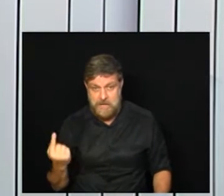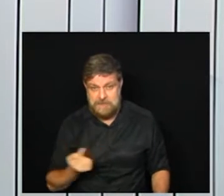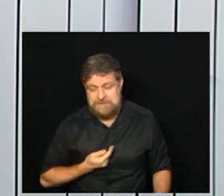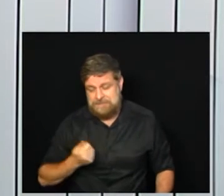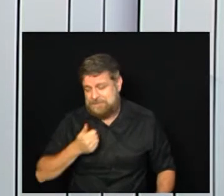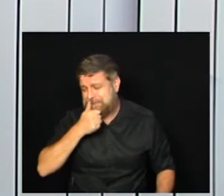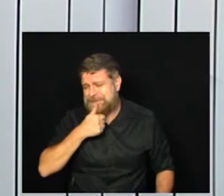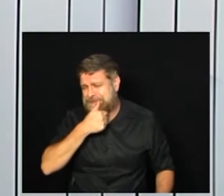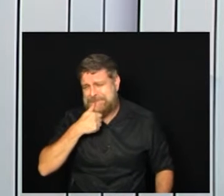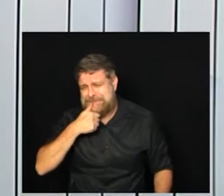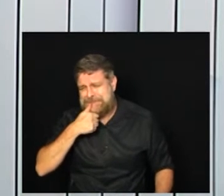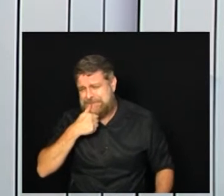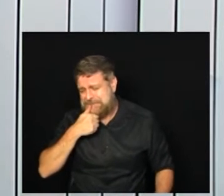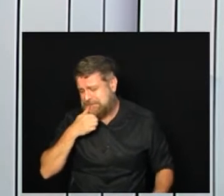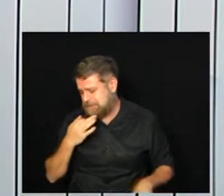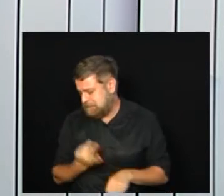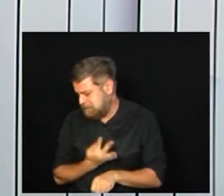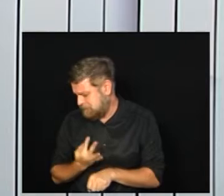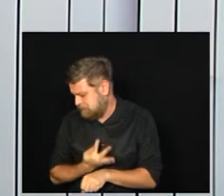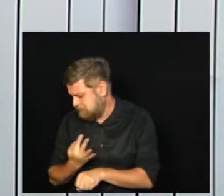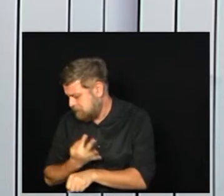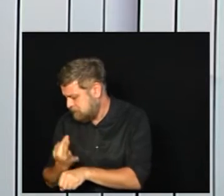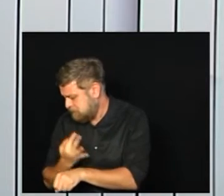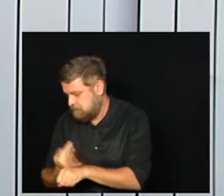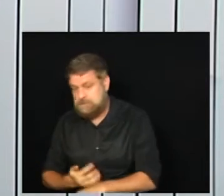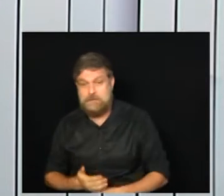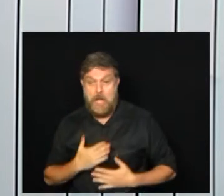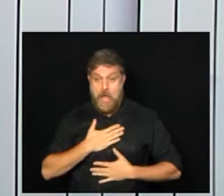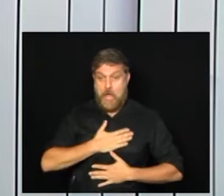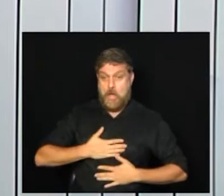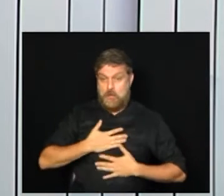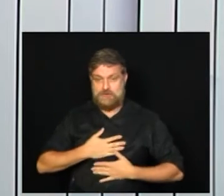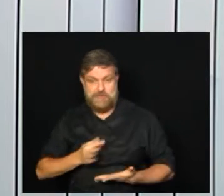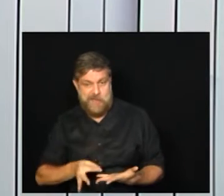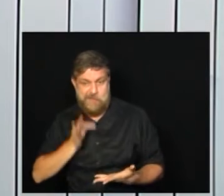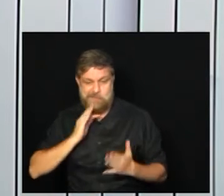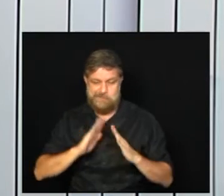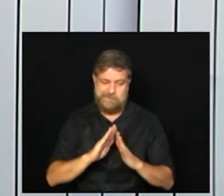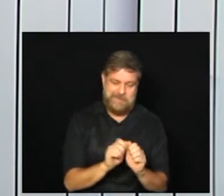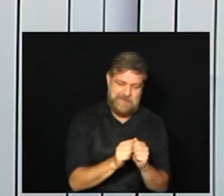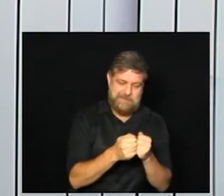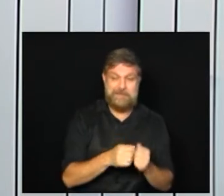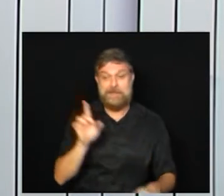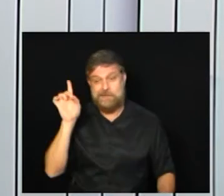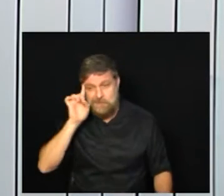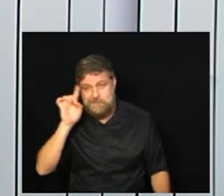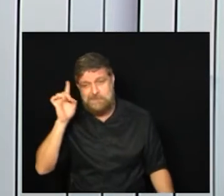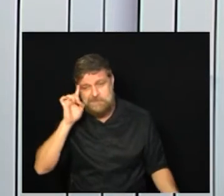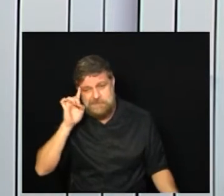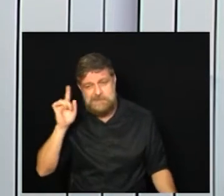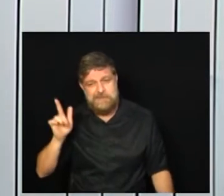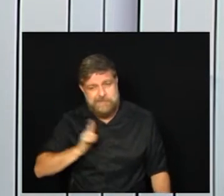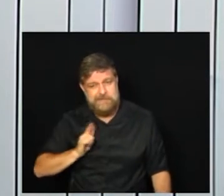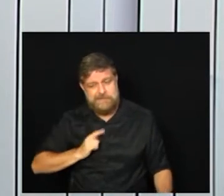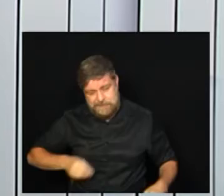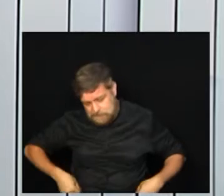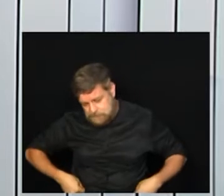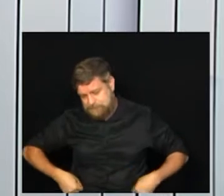precisamos fazer, né? Então, claro que é gostoso você tomar o café da manhã na padaria, mas todos os dias vai trazer um